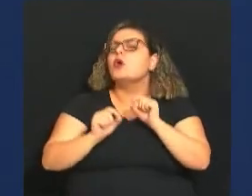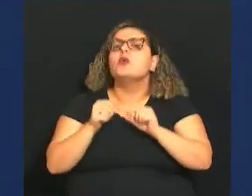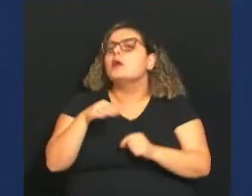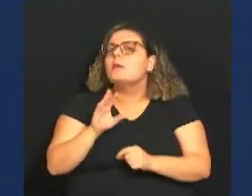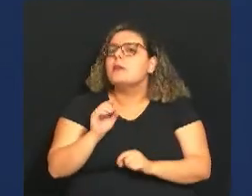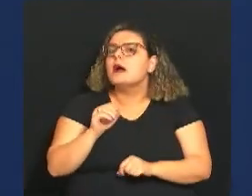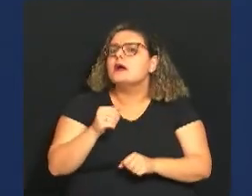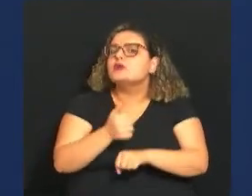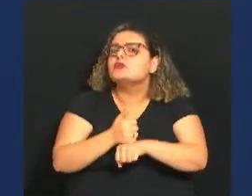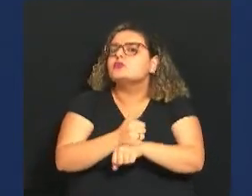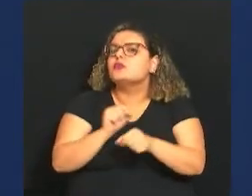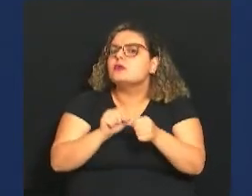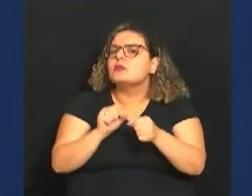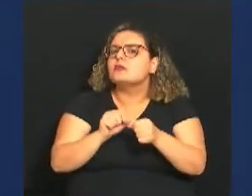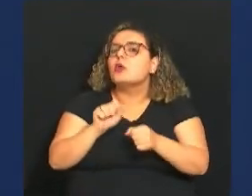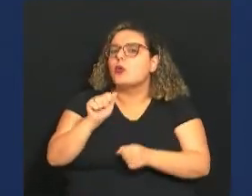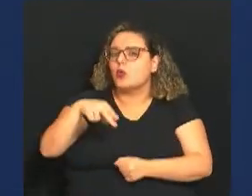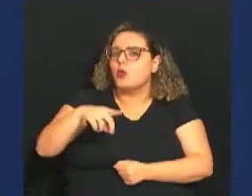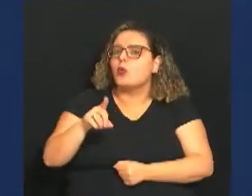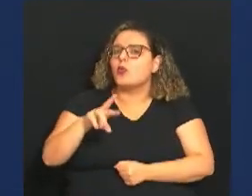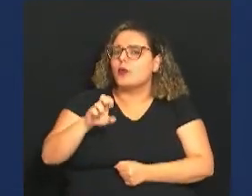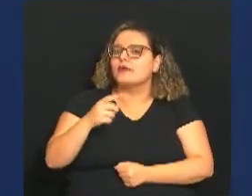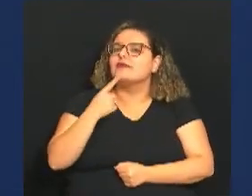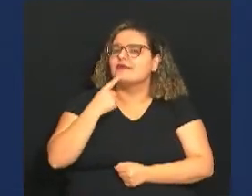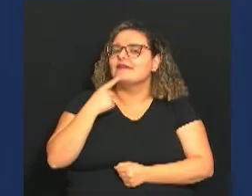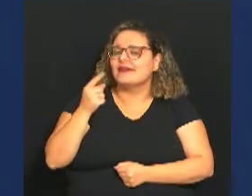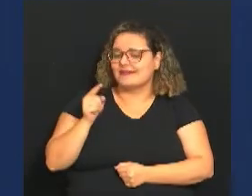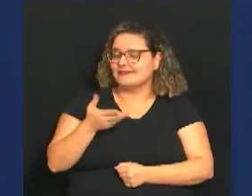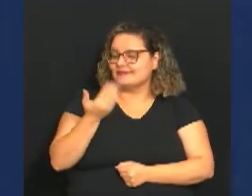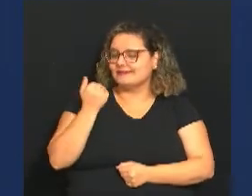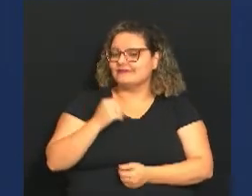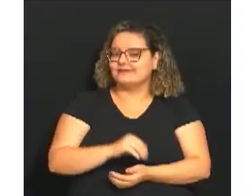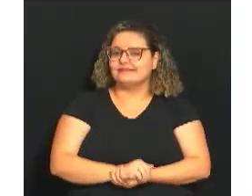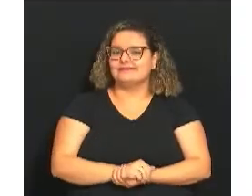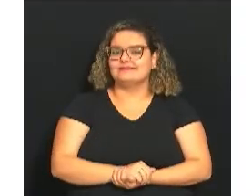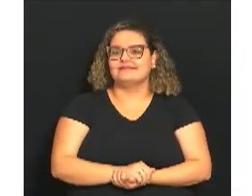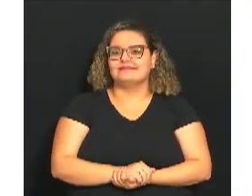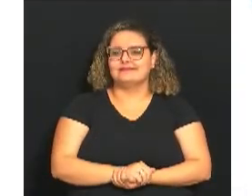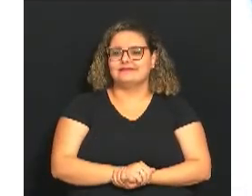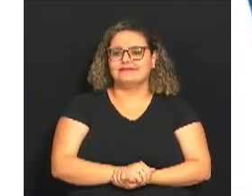profissional faz? O André Aronha te conta agora.